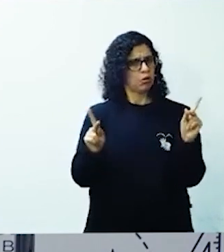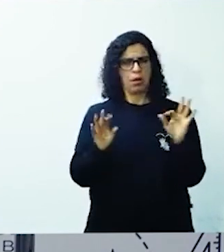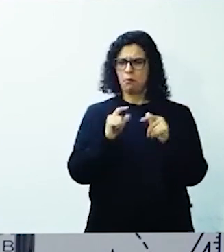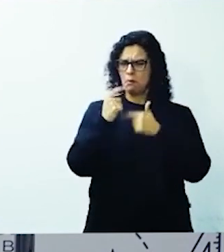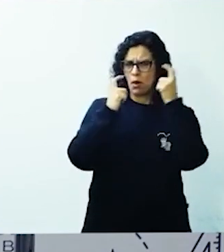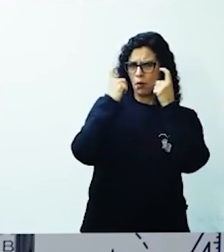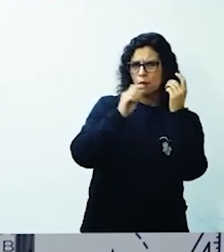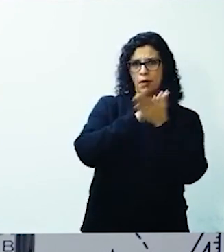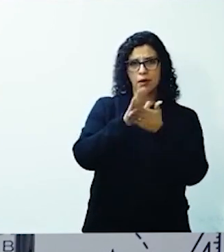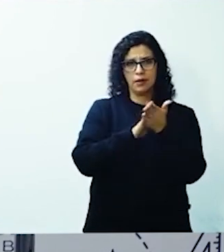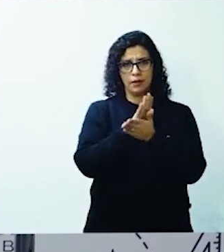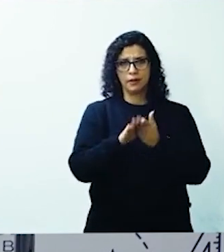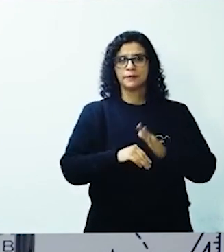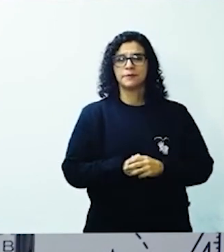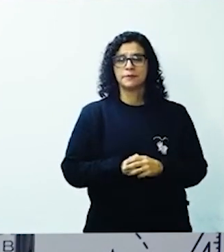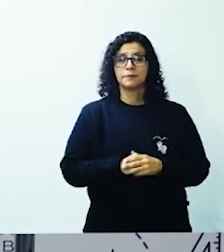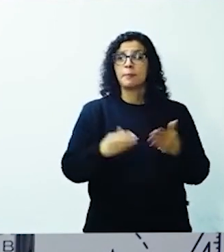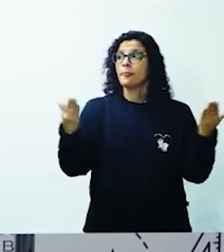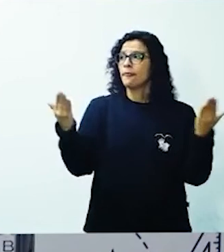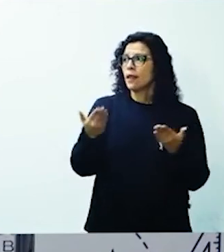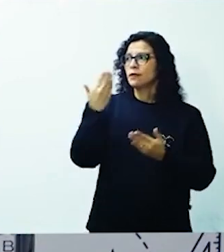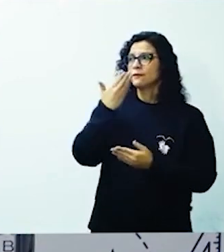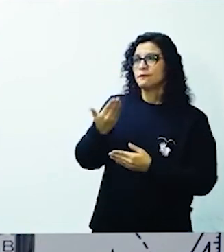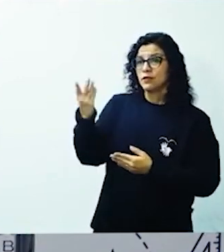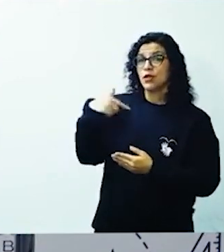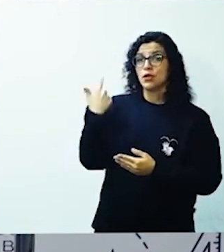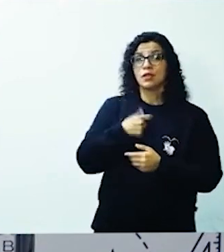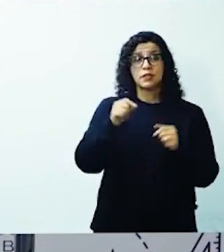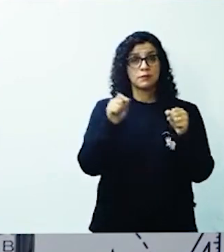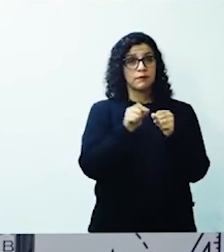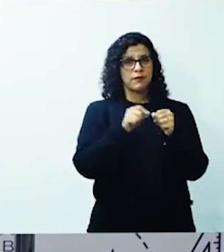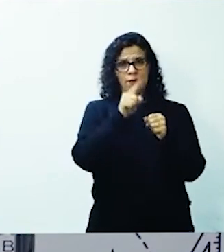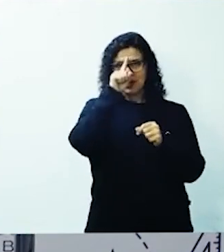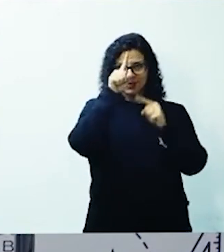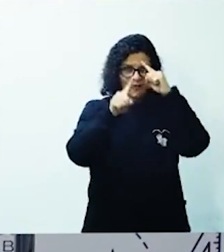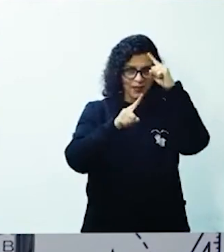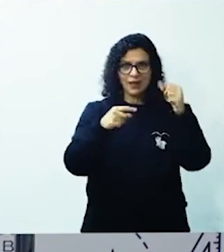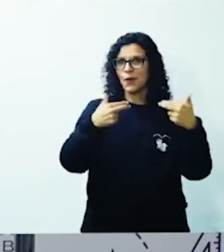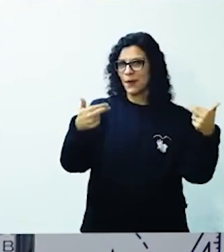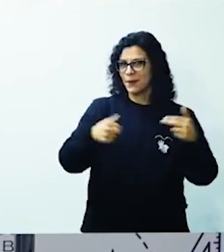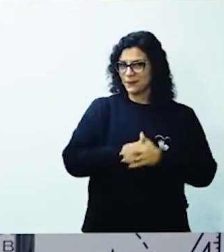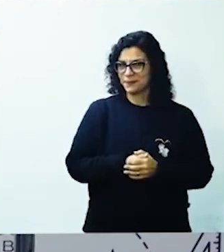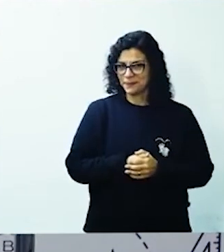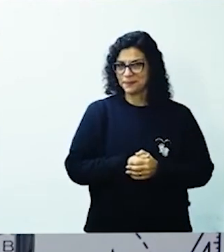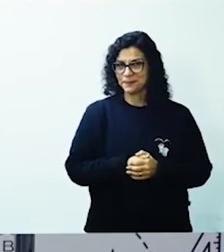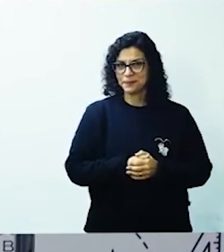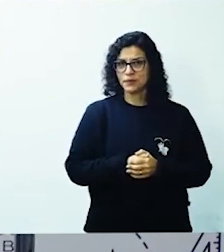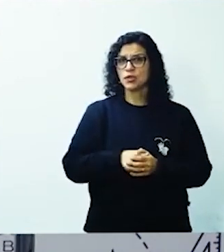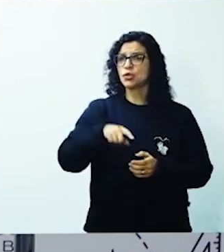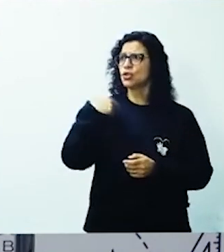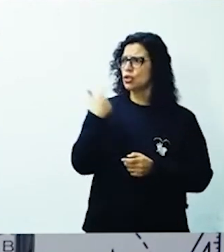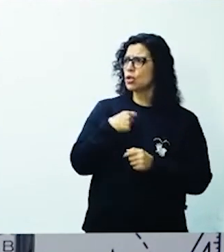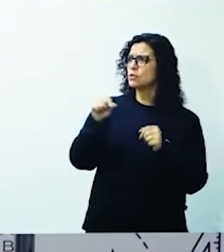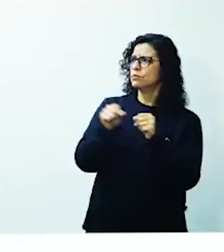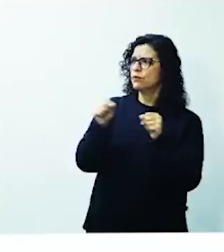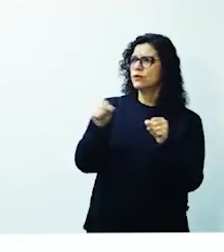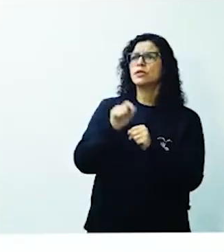se preocupe com isso, tá? E agora nós vamos criar alguma coisa.